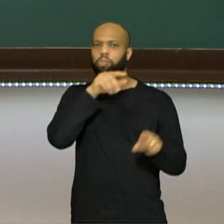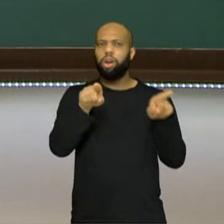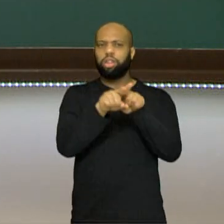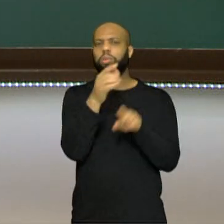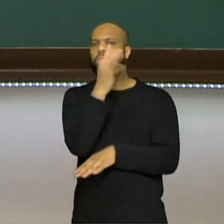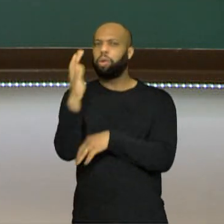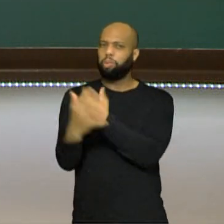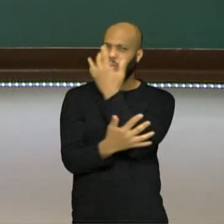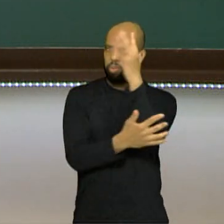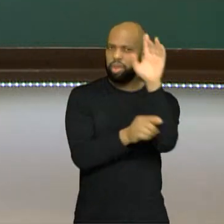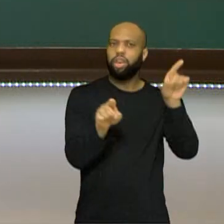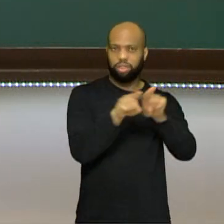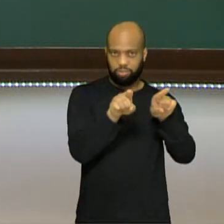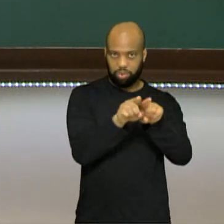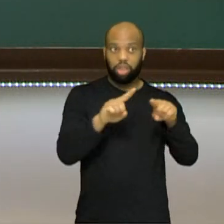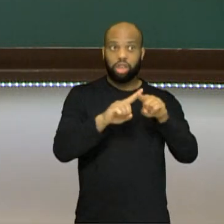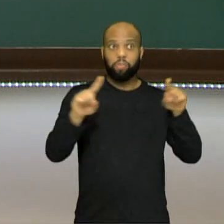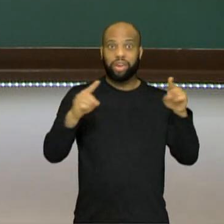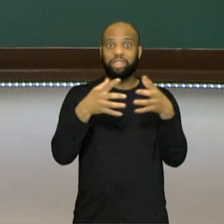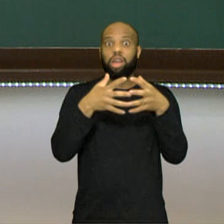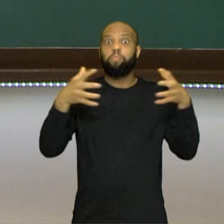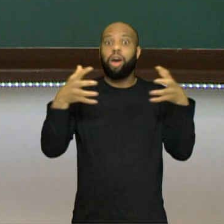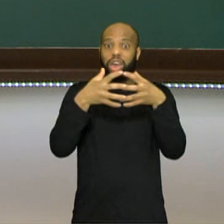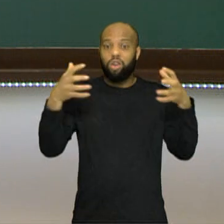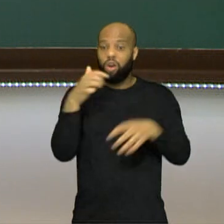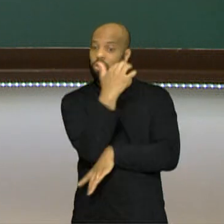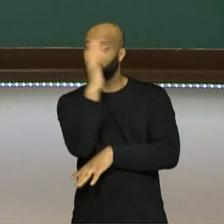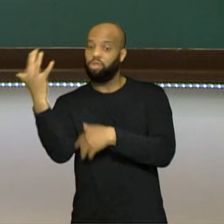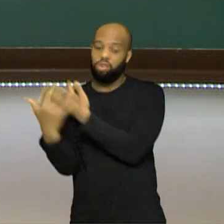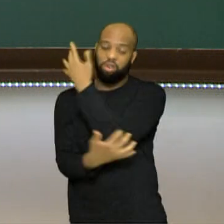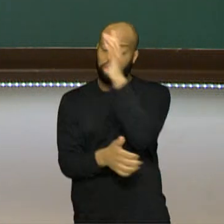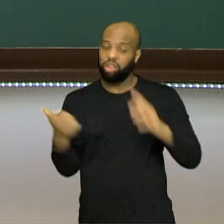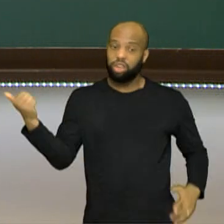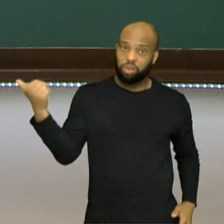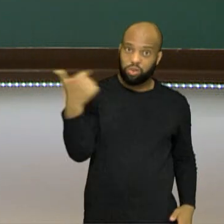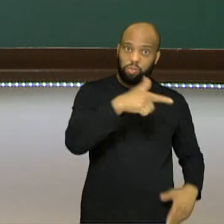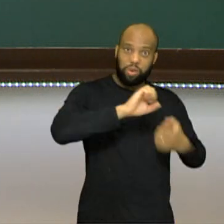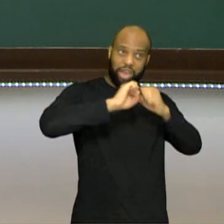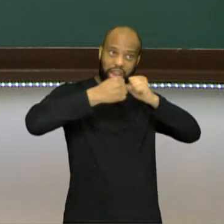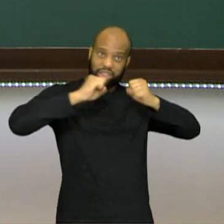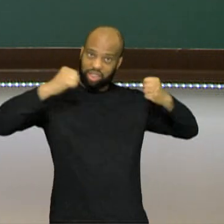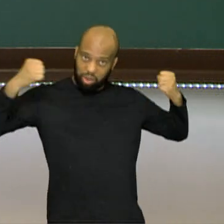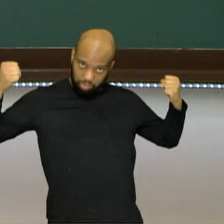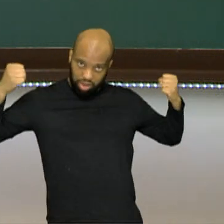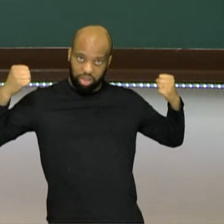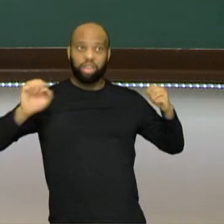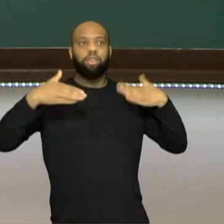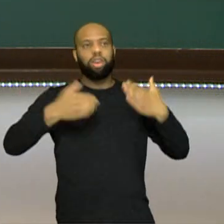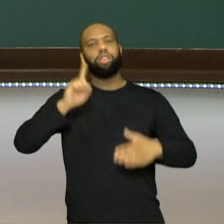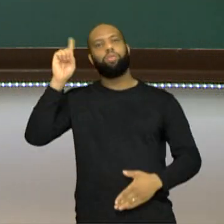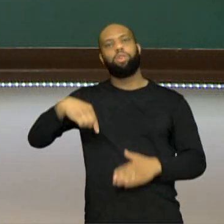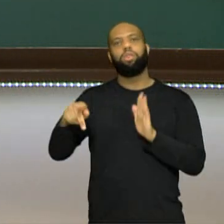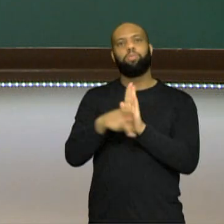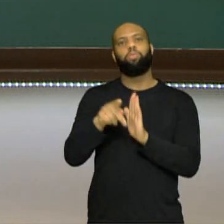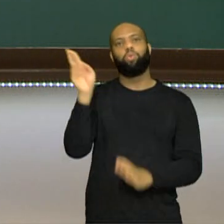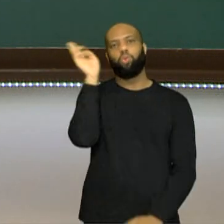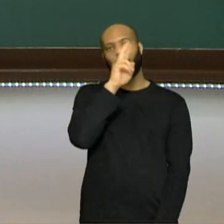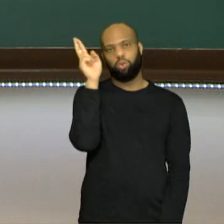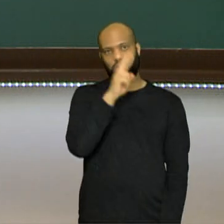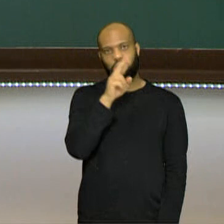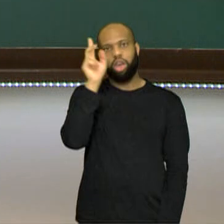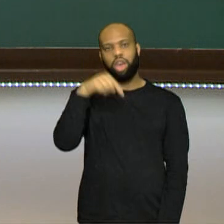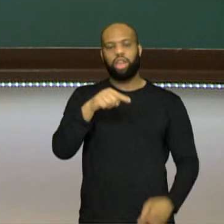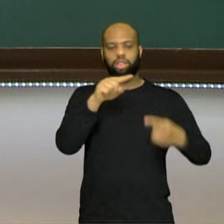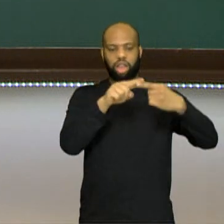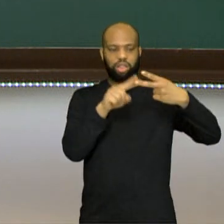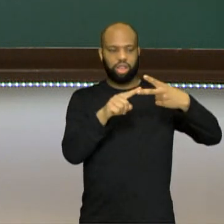na fauna quanto na flora. Quando nós falamos de taiga ou floresta boreal, basicamente